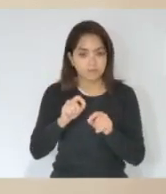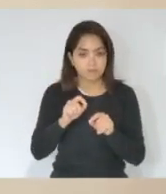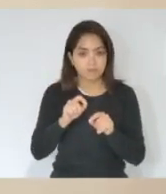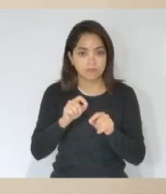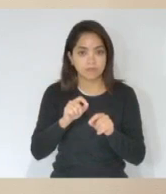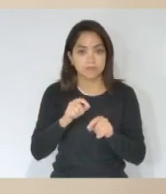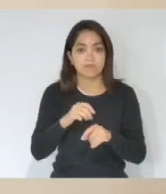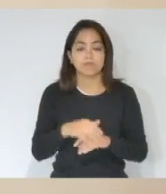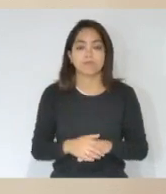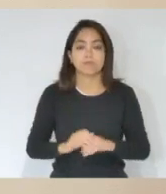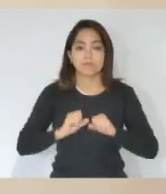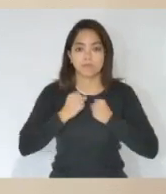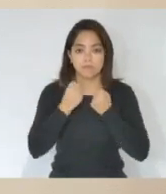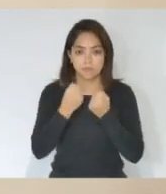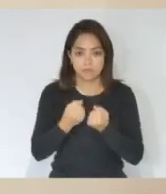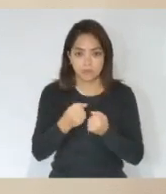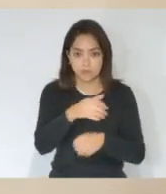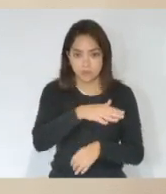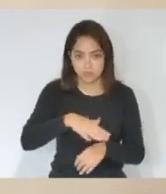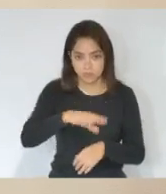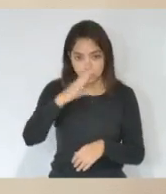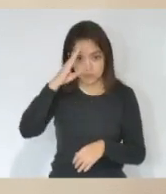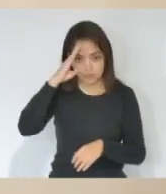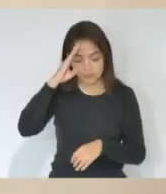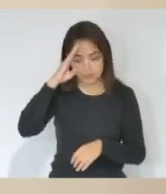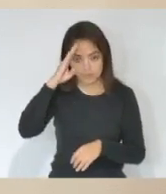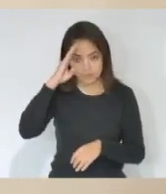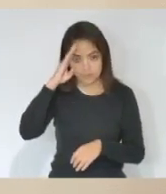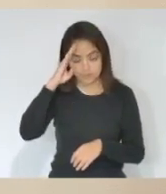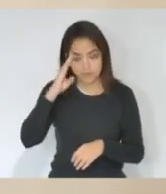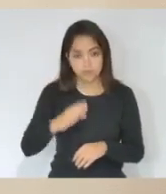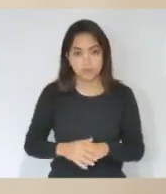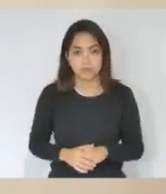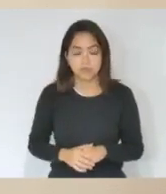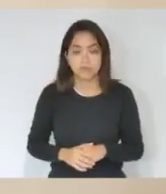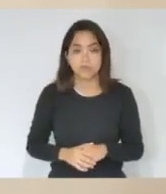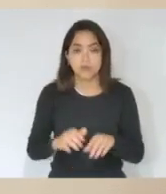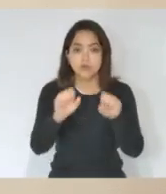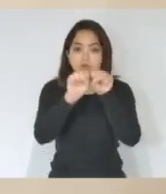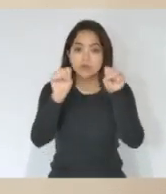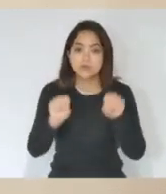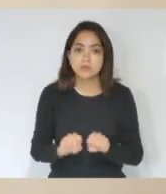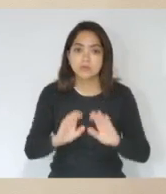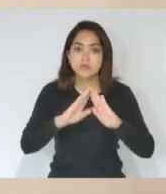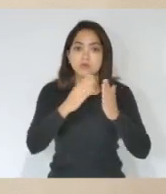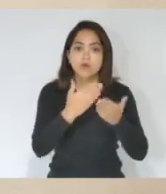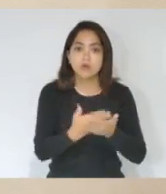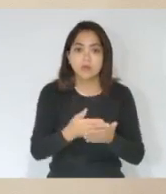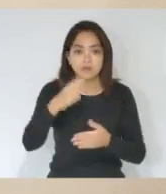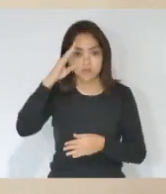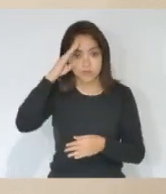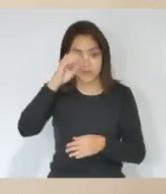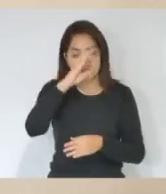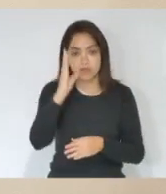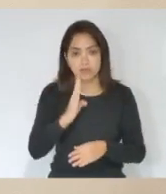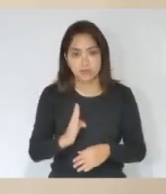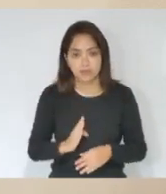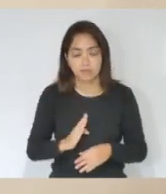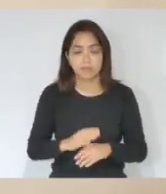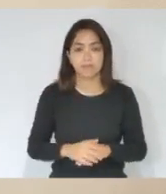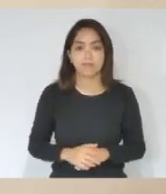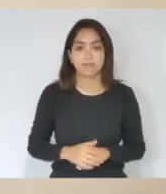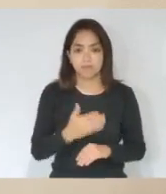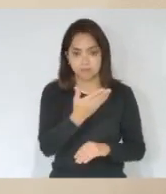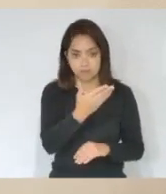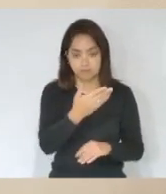ministro da Defesa e ao comandante-geral do Exército pela implementação do sistema Colégios Militares do Brasil na Serra Catarinense. Tem a palavra